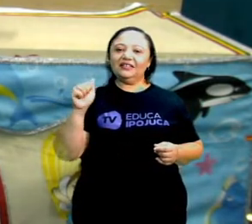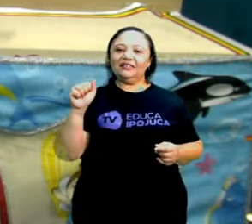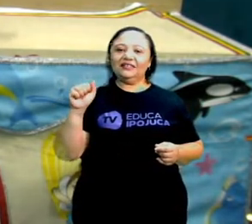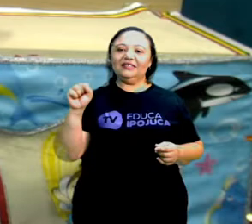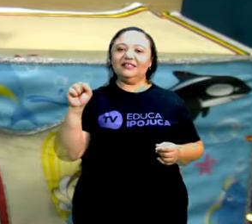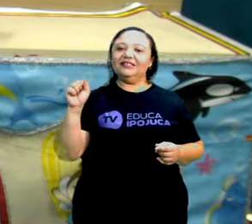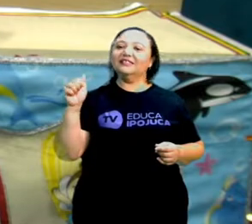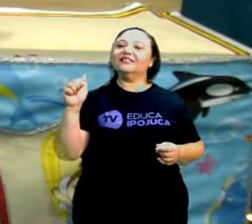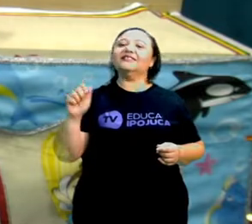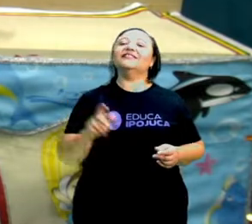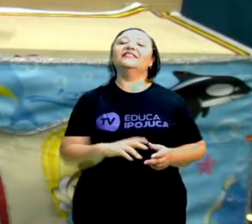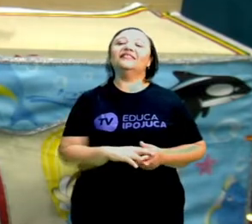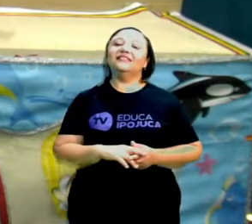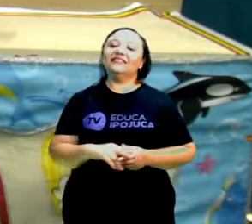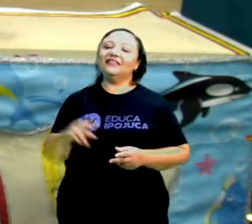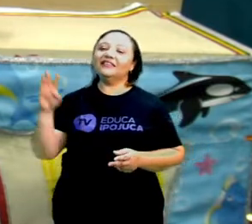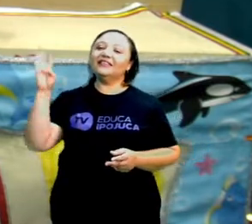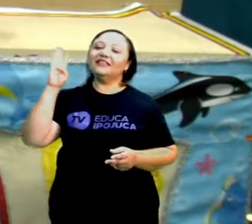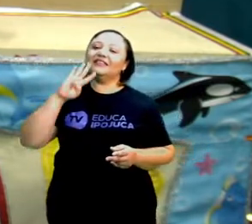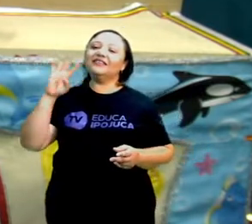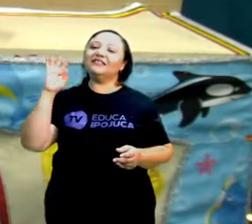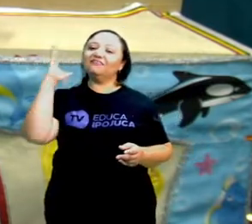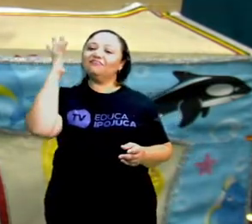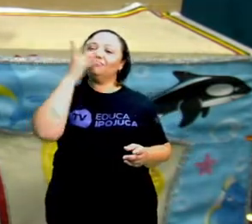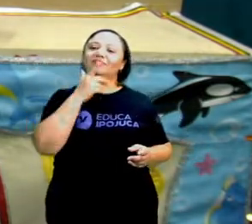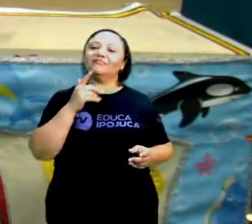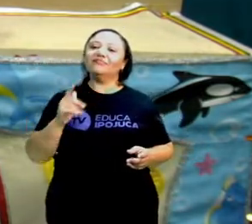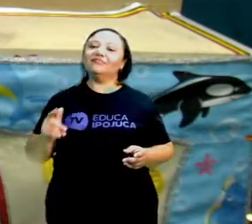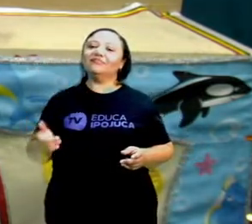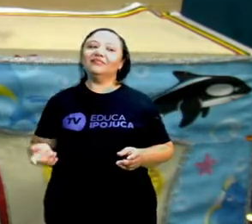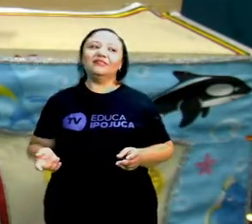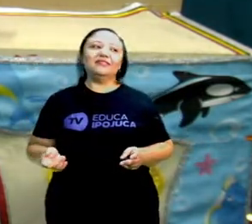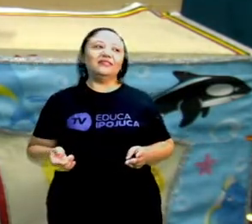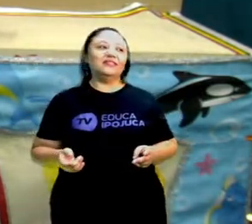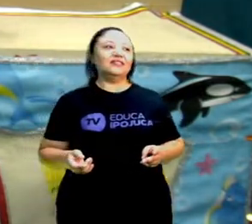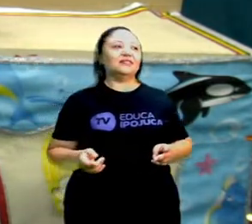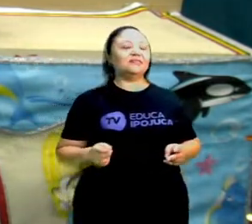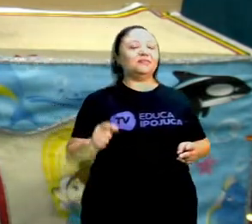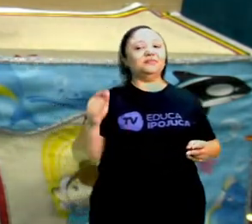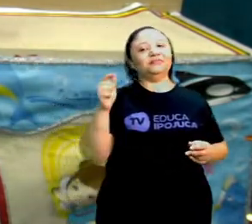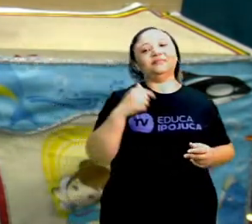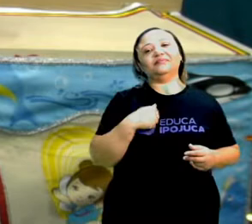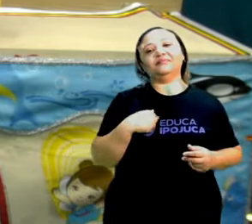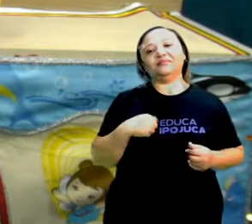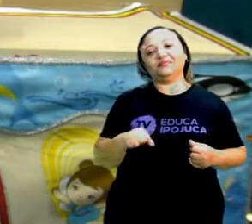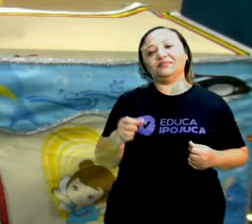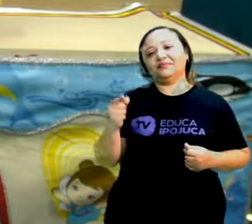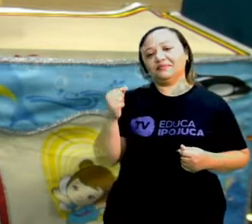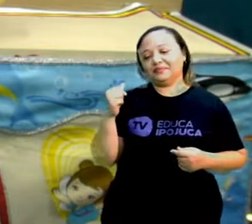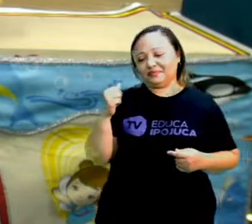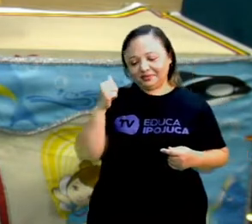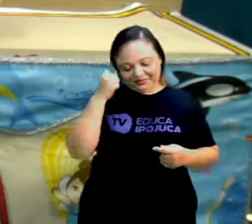Elisa? Elisa. Que legal! É, mas não é o nome dela não. É ela que é Elisa. Ai,